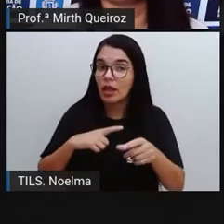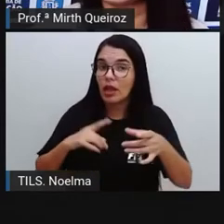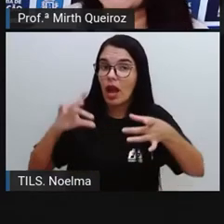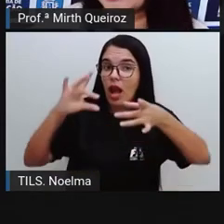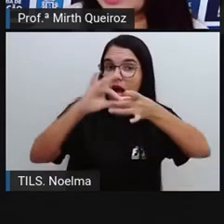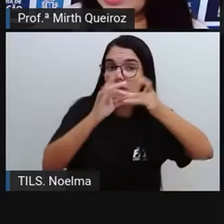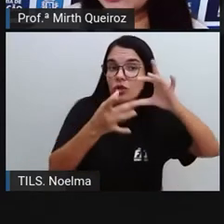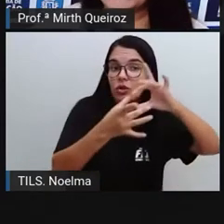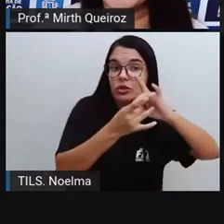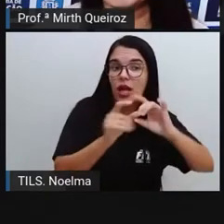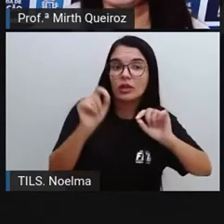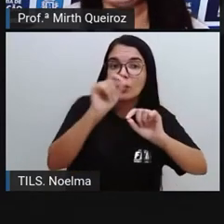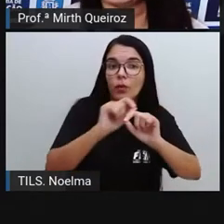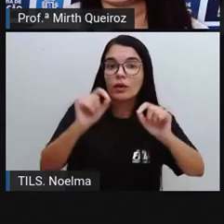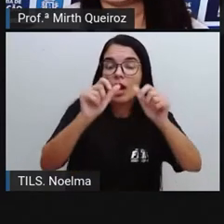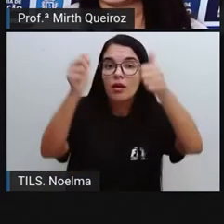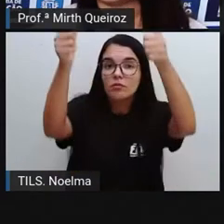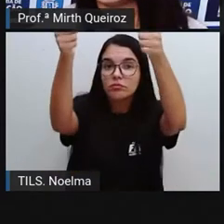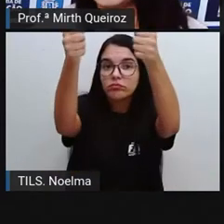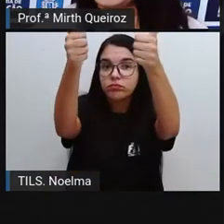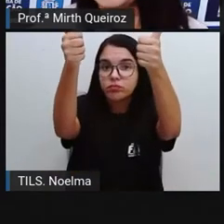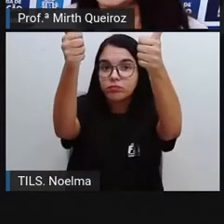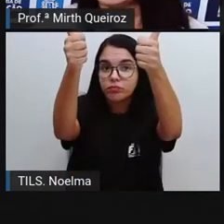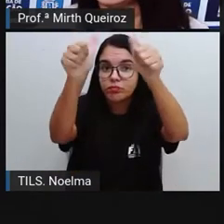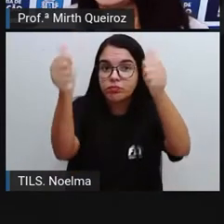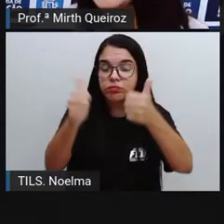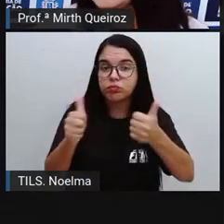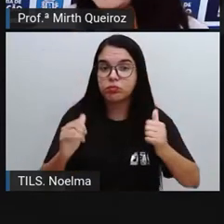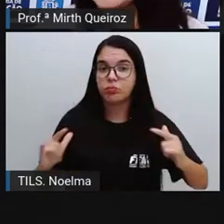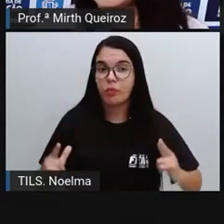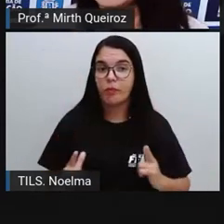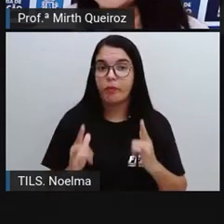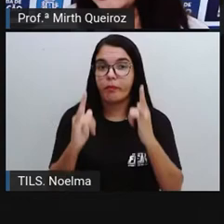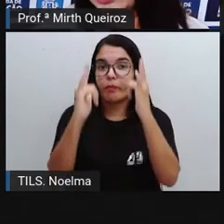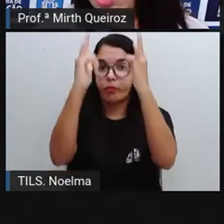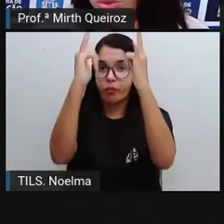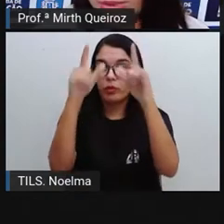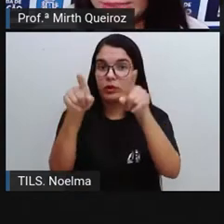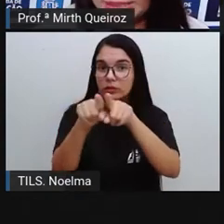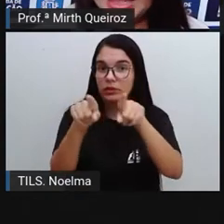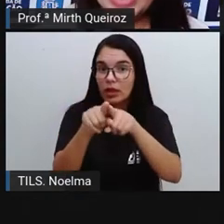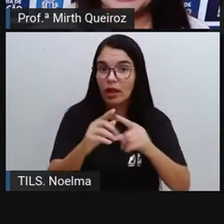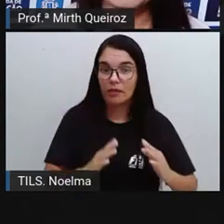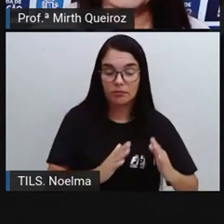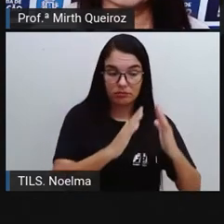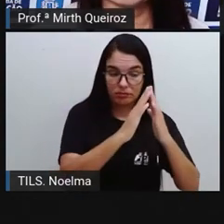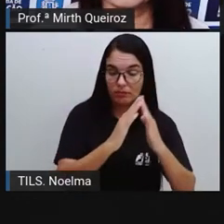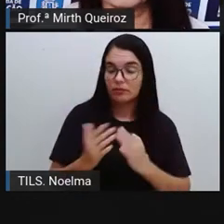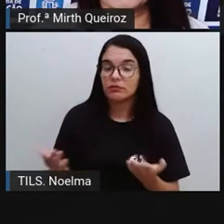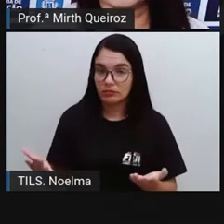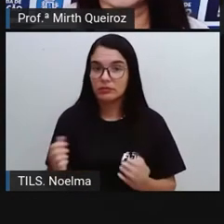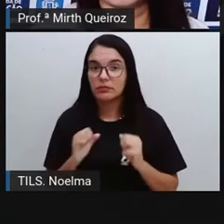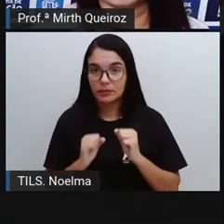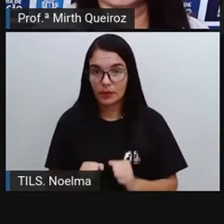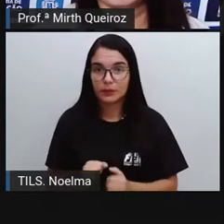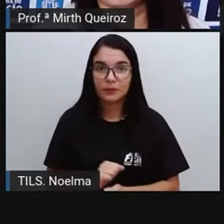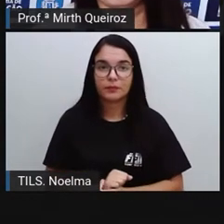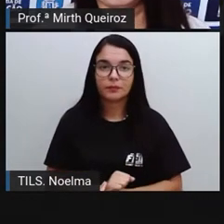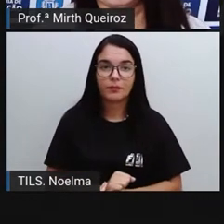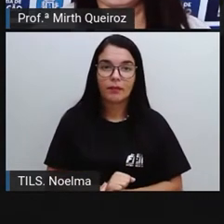à arquitetura e à decoração de ambientes nos interiores e nos exteriores aí das